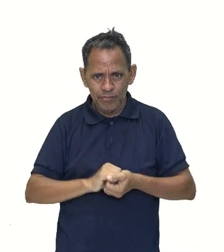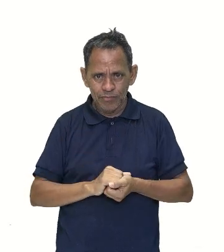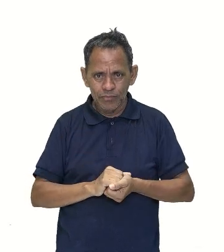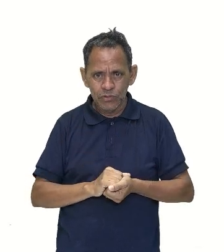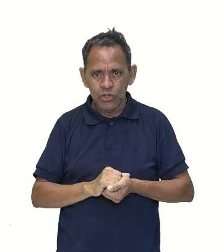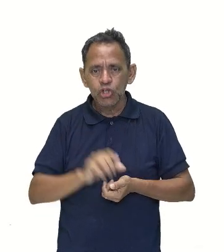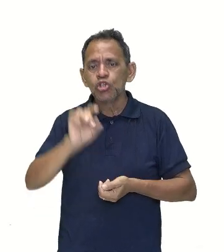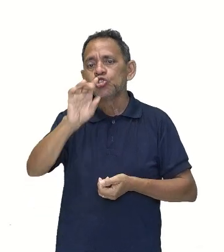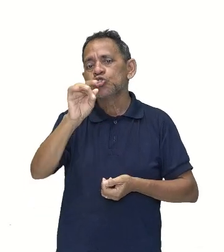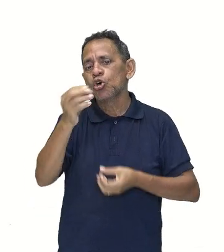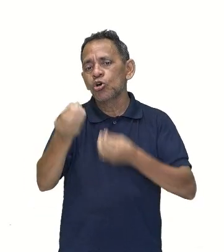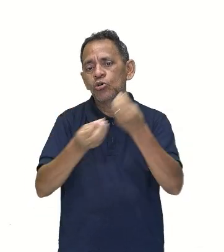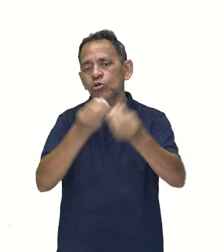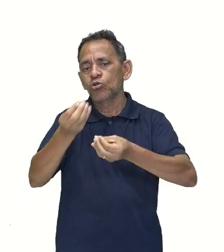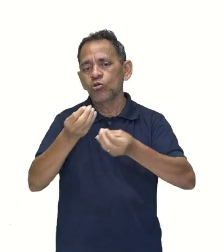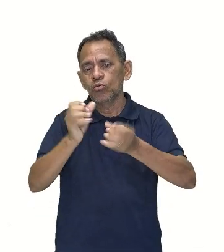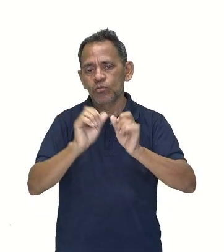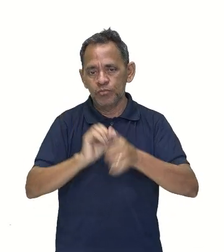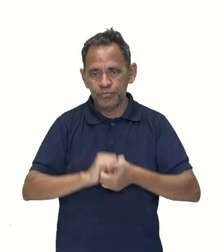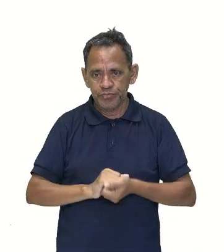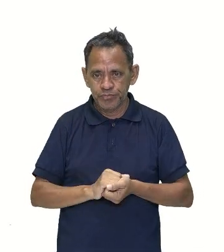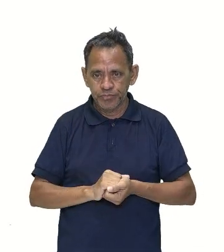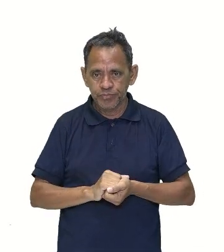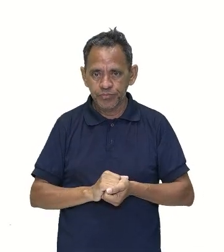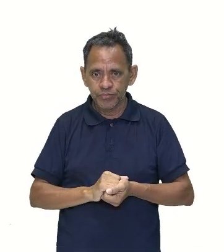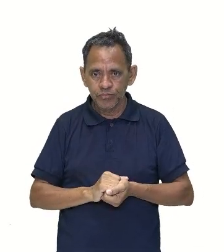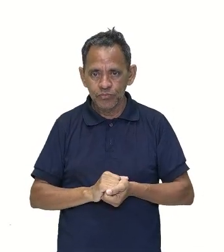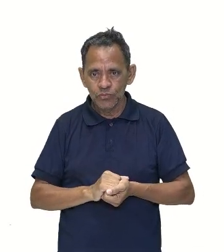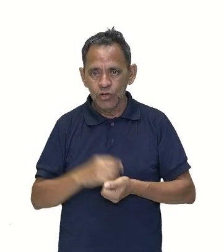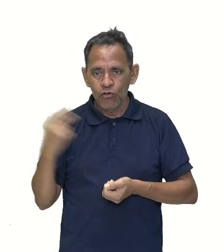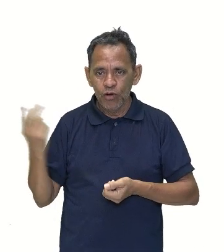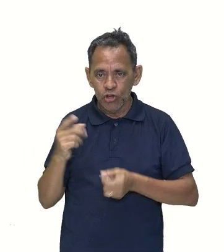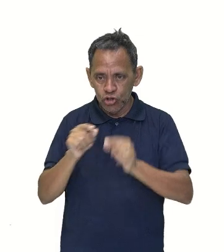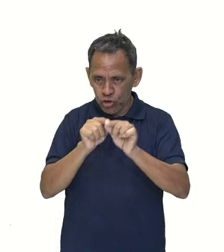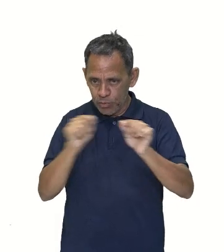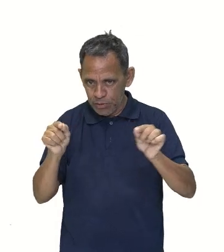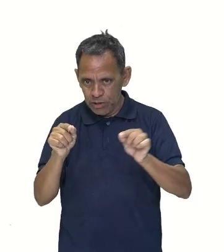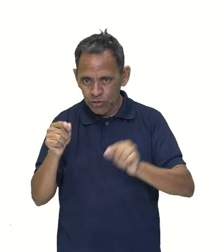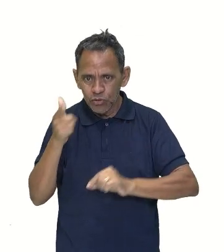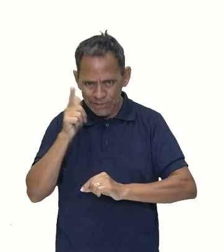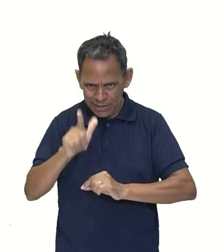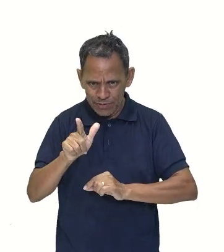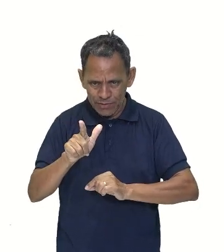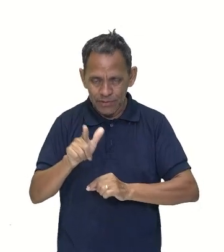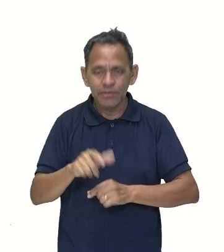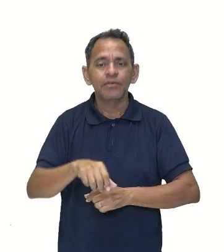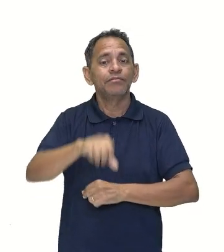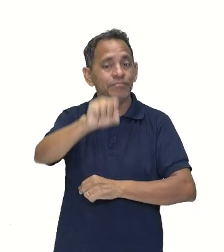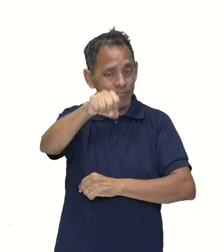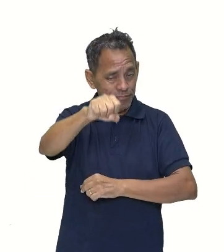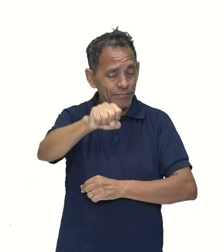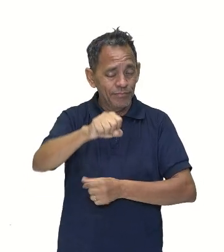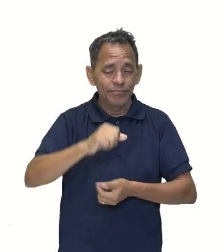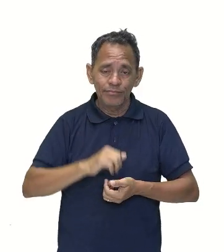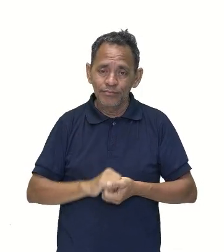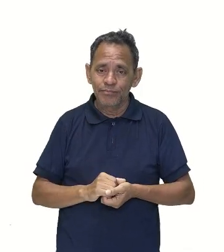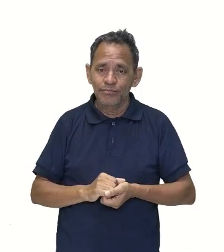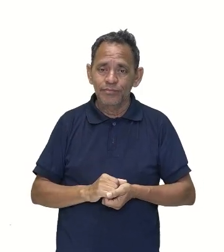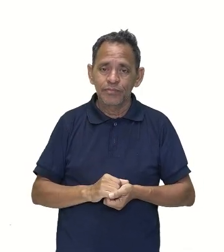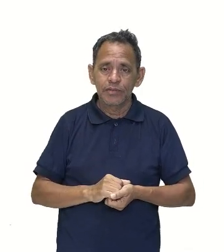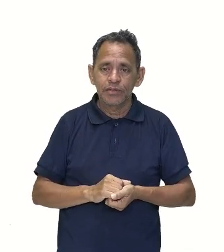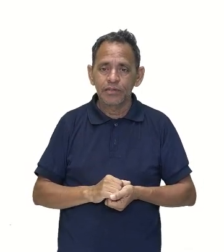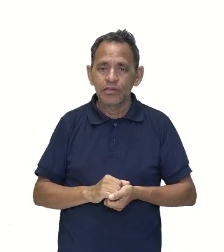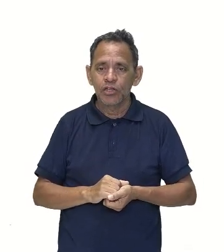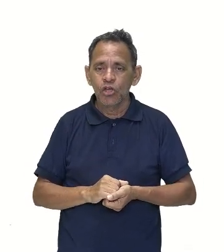apenas com o valor do comprimento? A gente consegue fazer isso? Consegue, tá? Nós